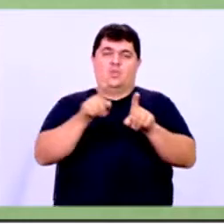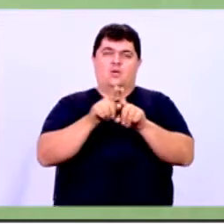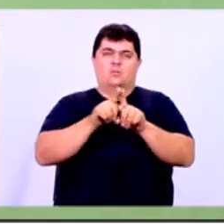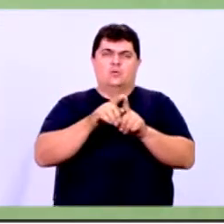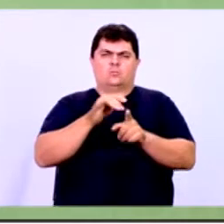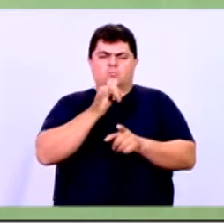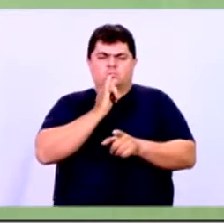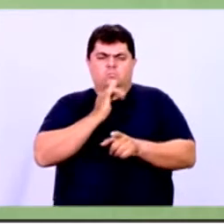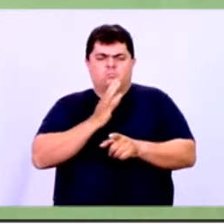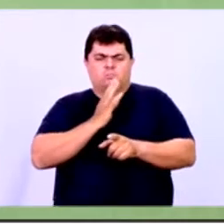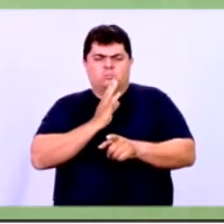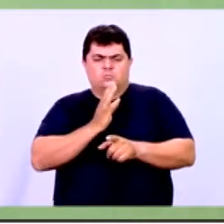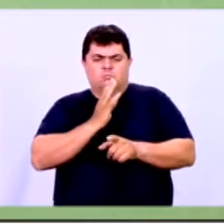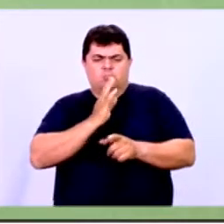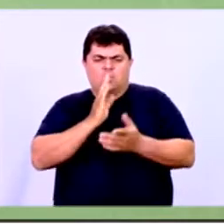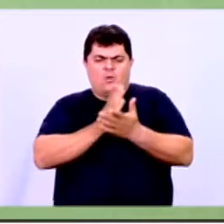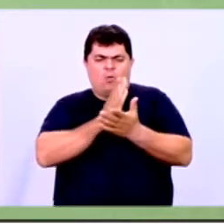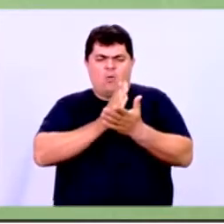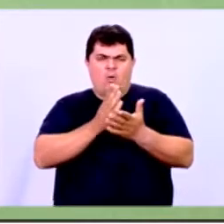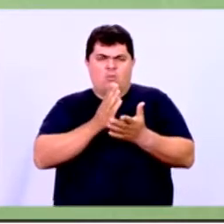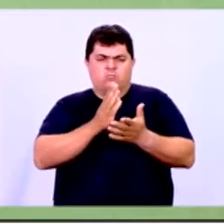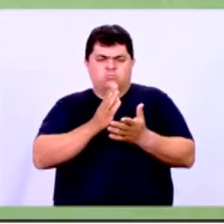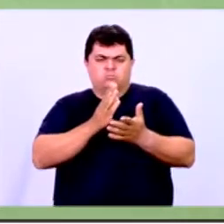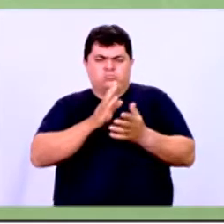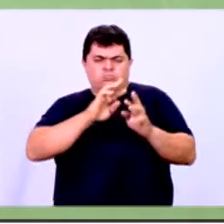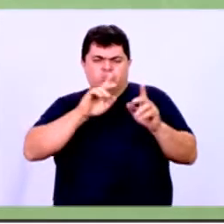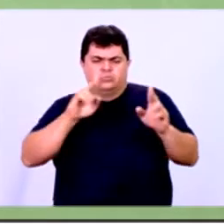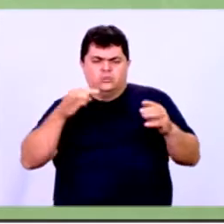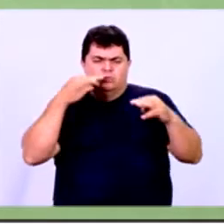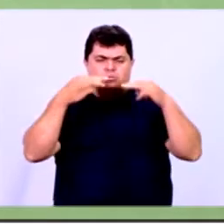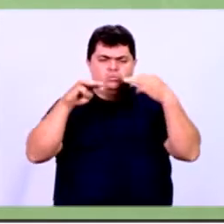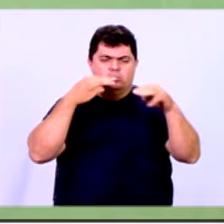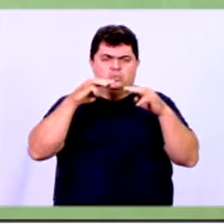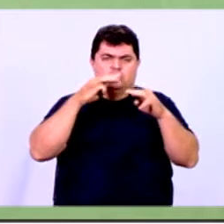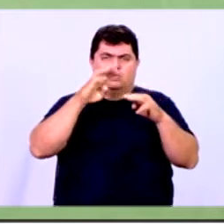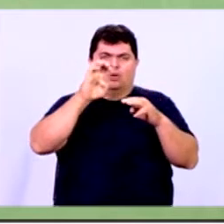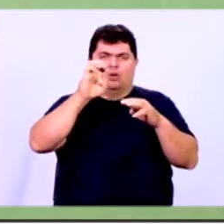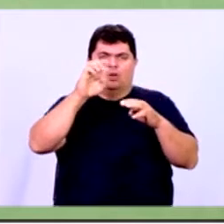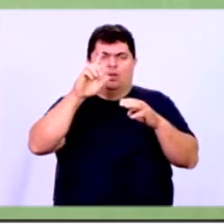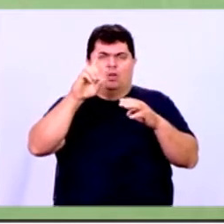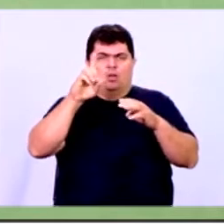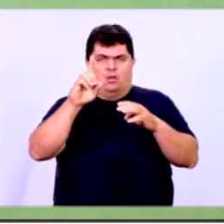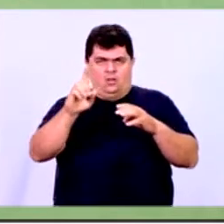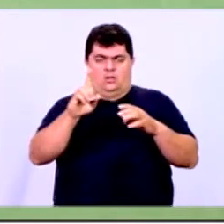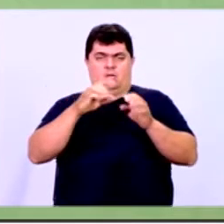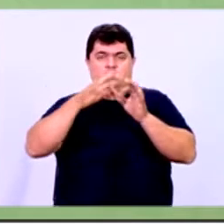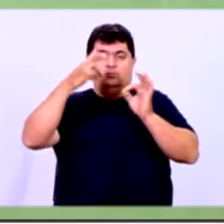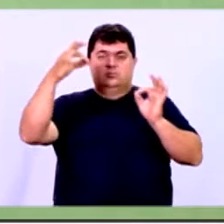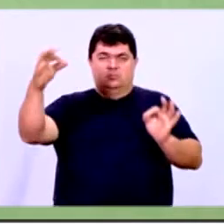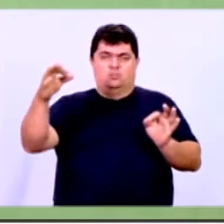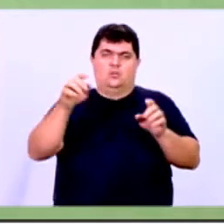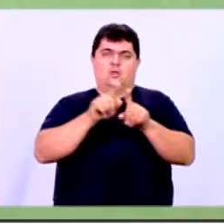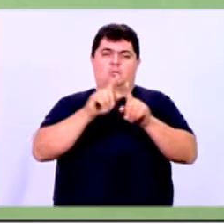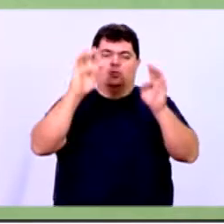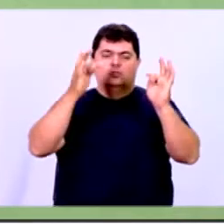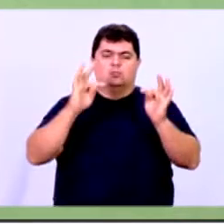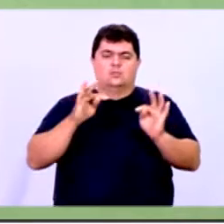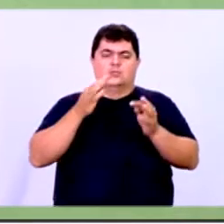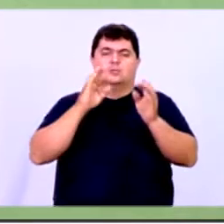exemplificar alguns tipos de metodologias de EAD e as tecnologias na educação